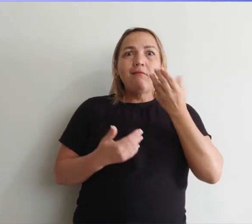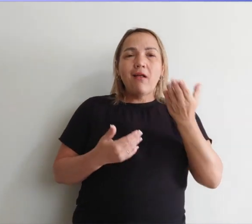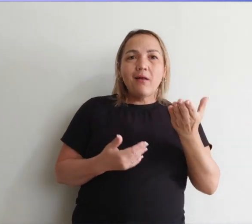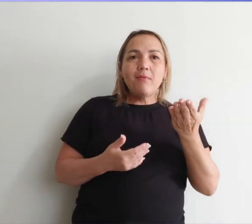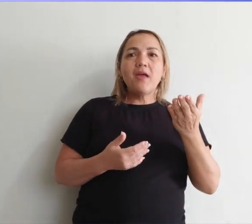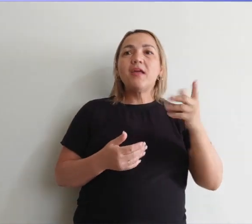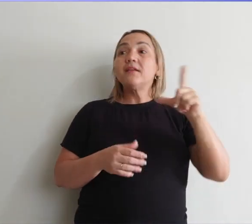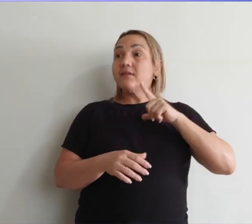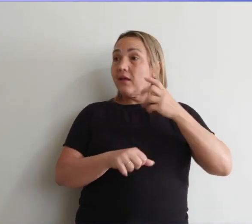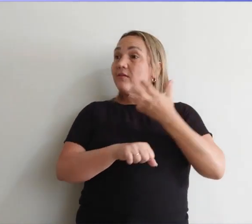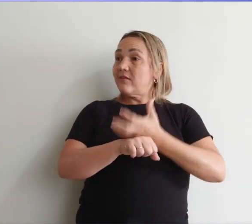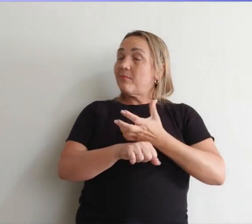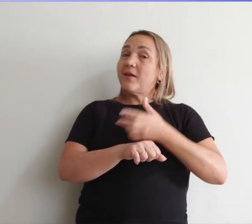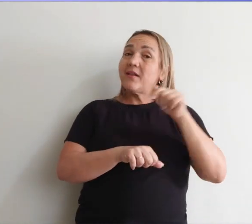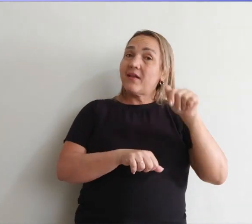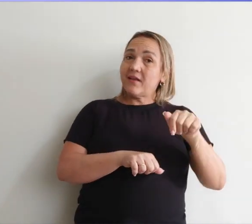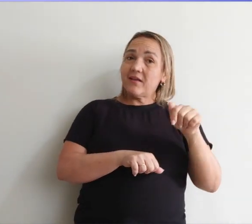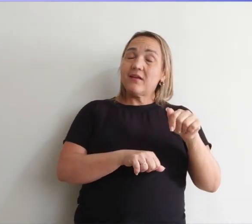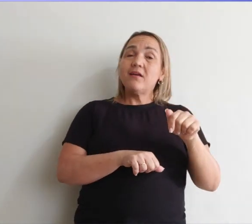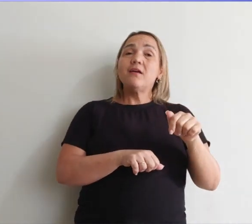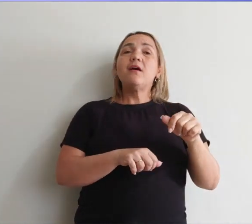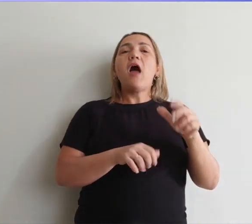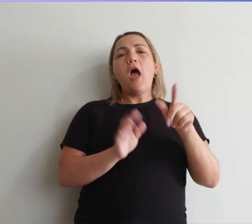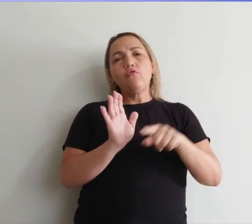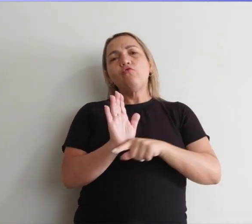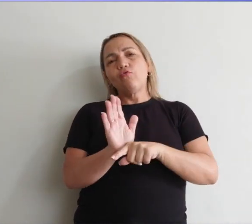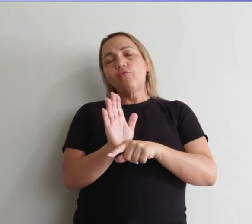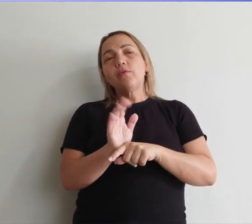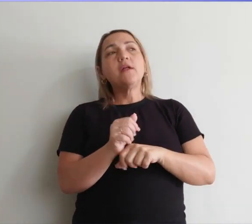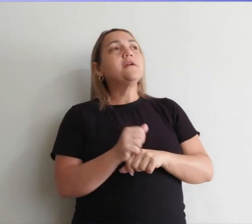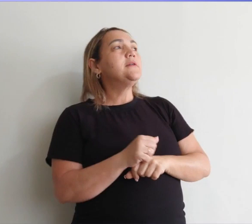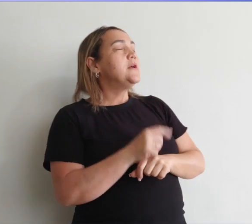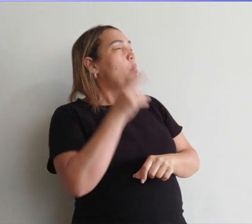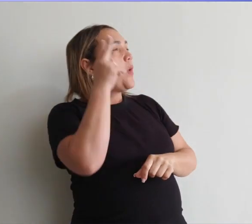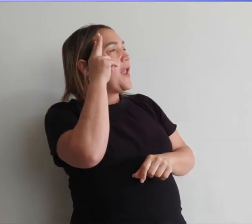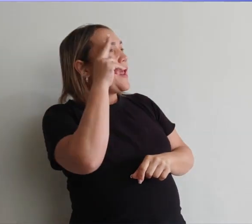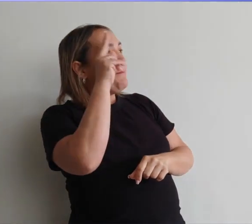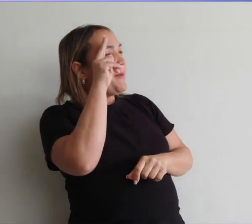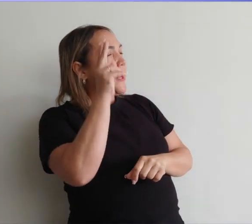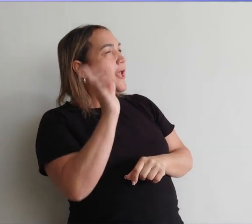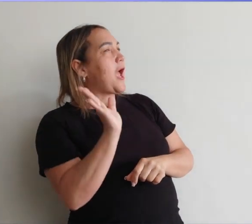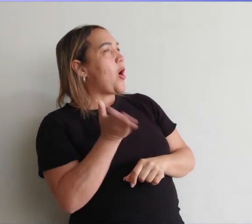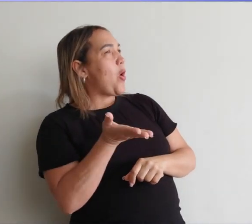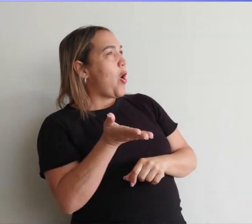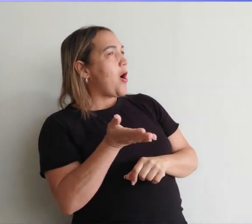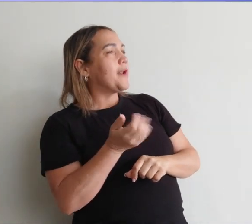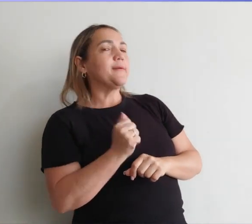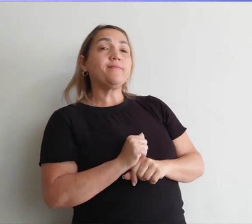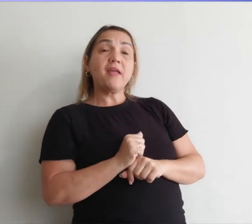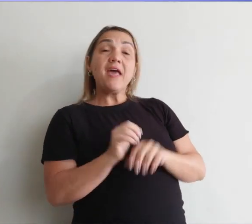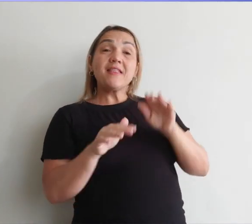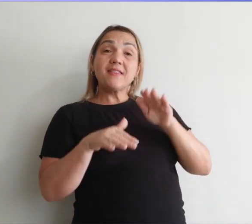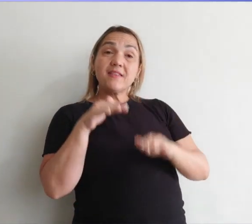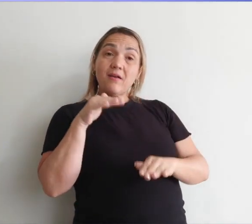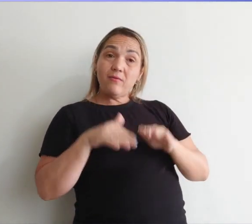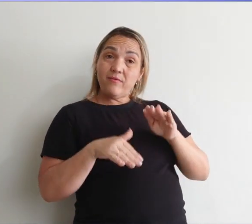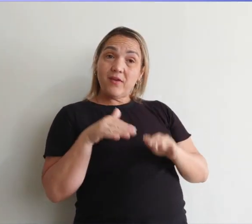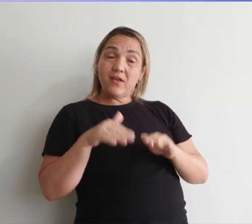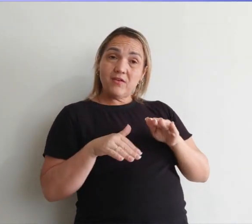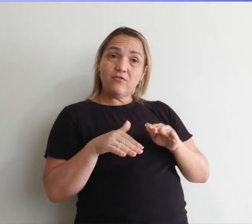esse tipo de disciplina. Que eu acho que é uma coisa que ajuda também, né? Eu me lembrei de uma coisa agora. Eu